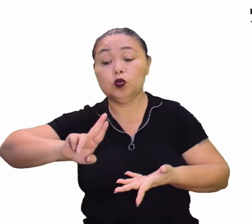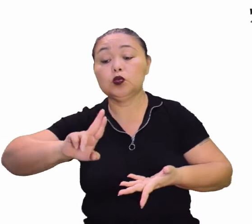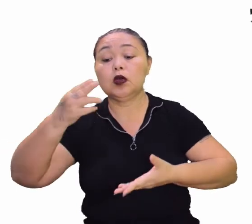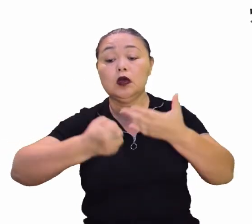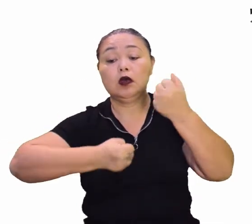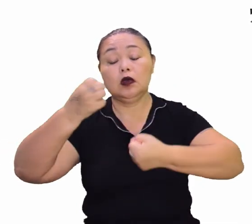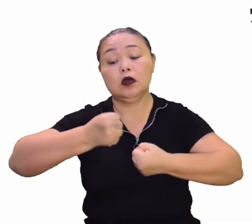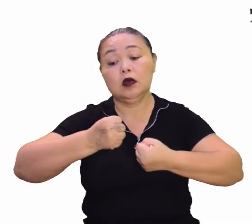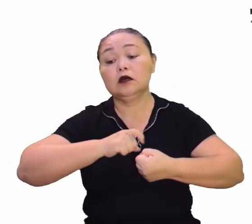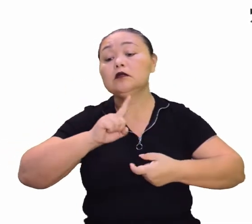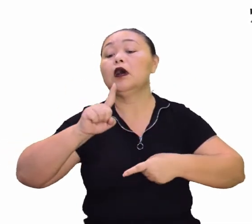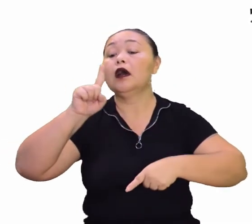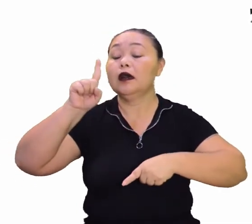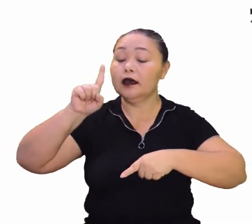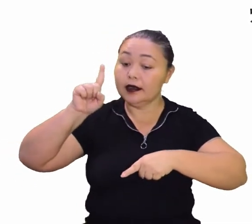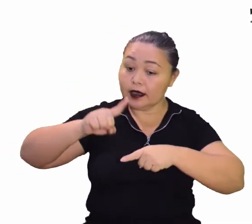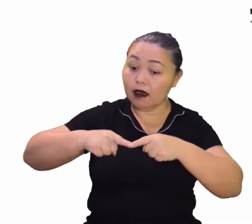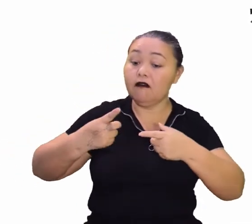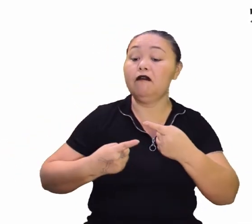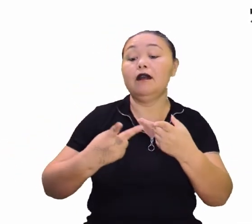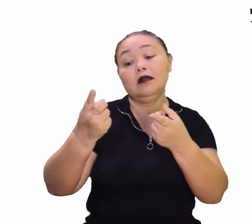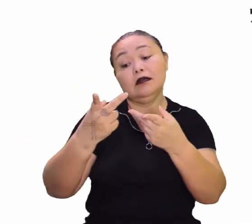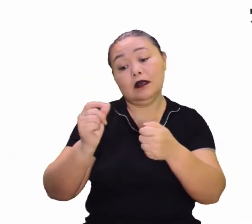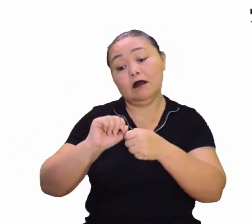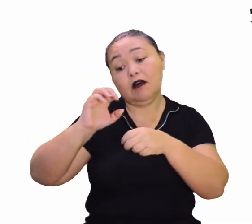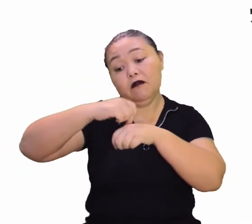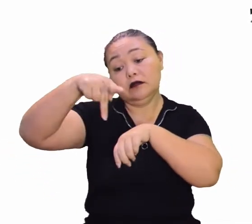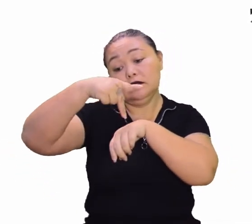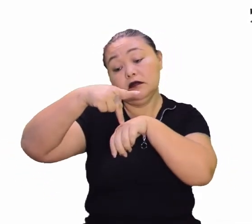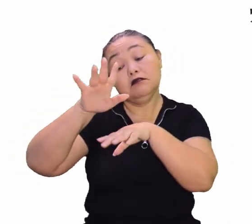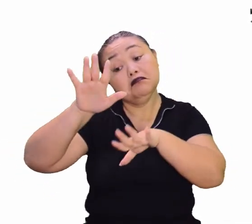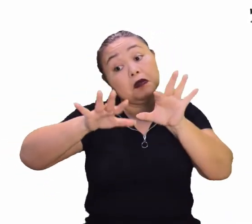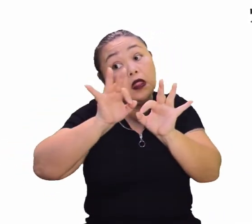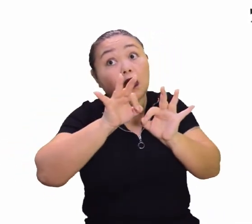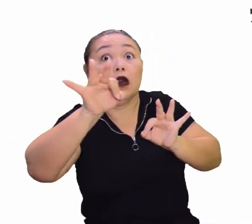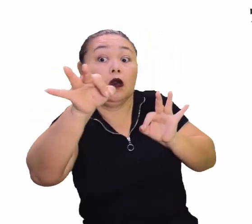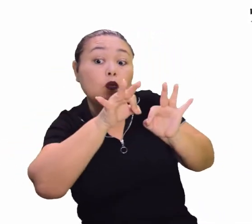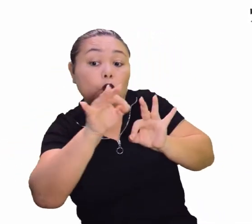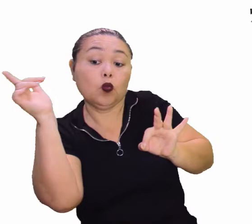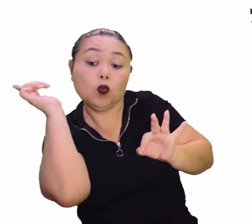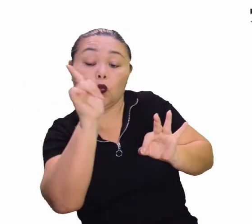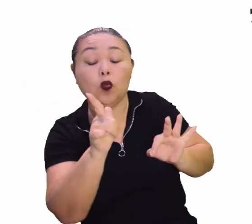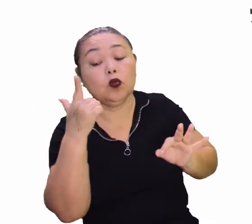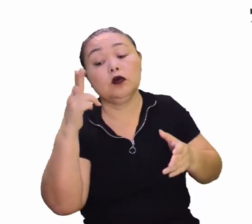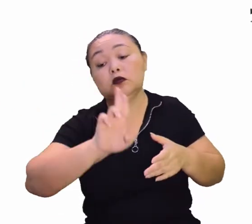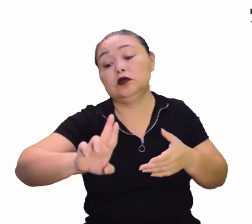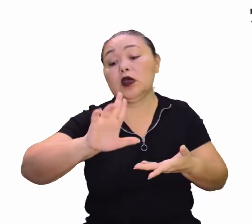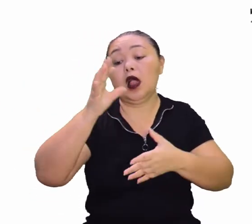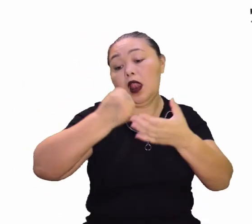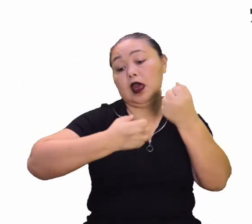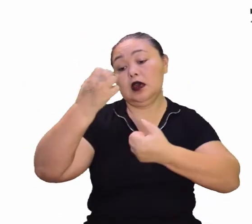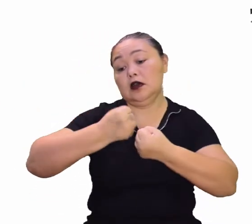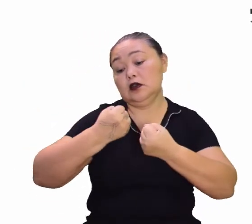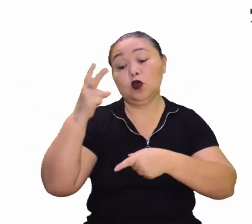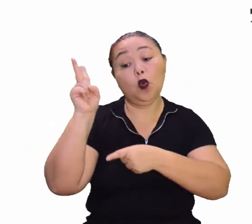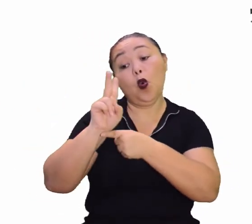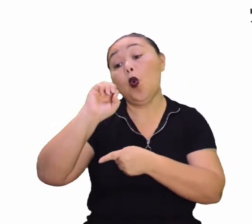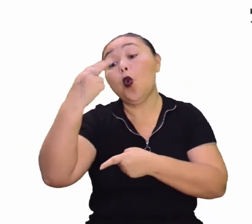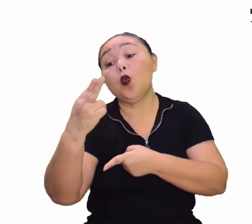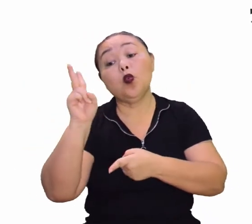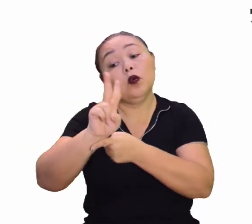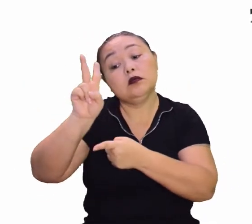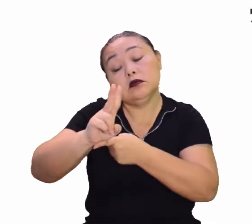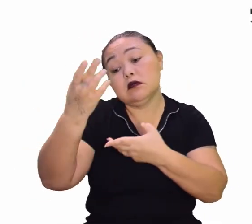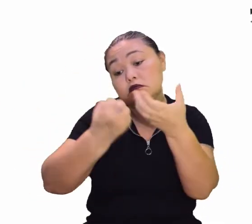se voltar muito para a exportação. E, às vezes, dependendo da distância, não consegue consumir muito, né, conservar esse leite. Mas existe aqui,